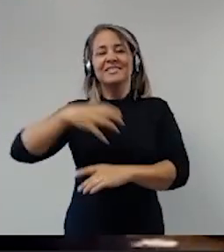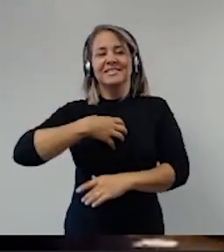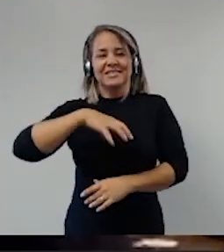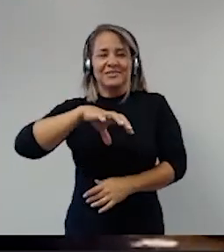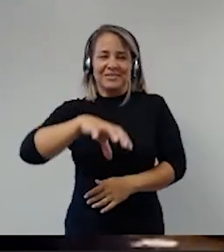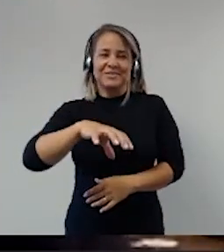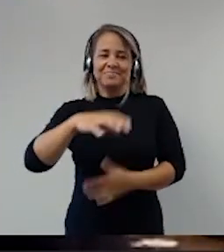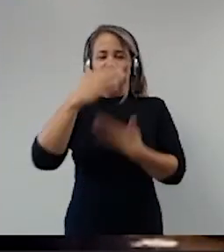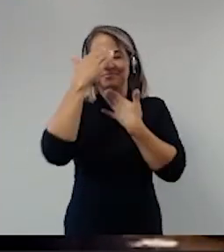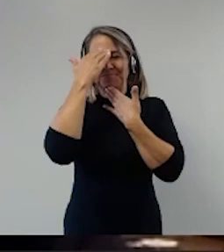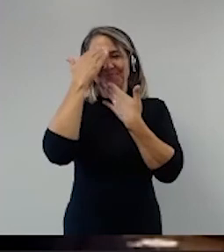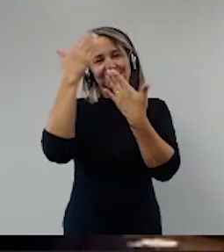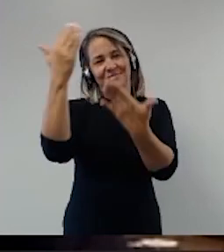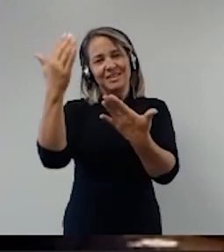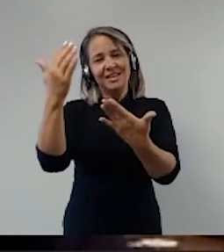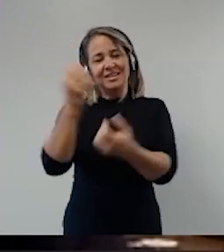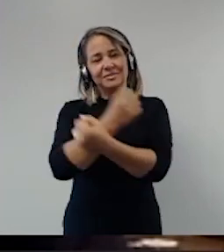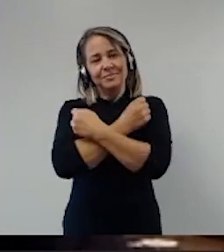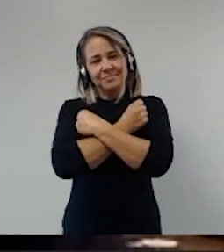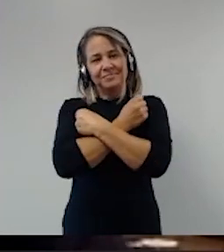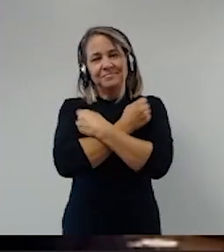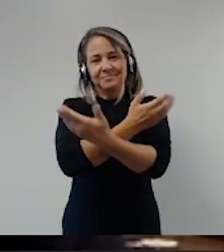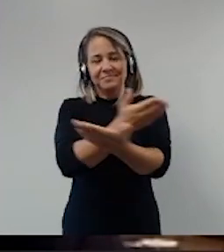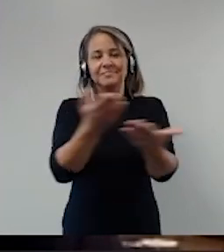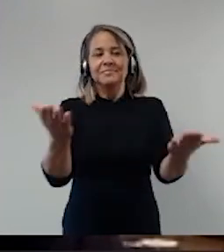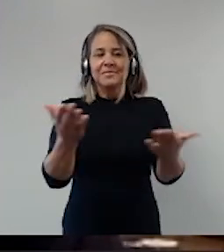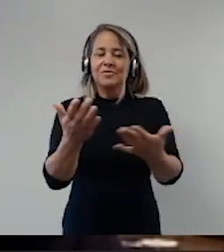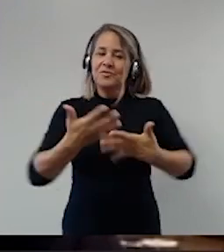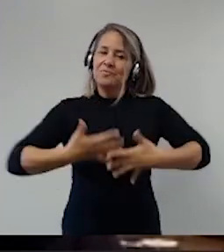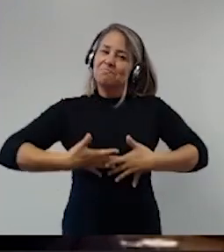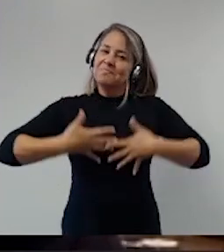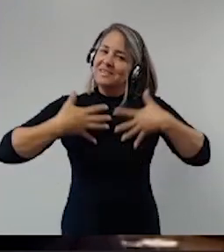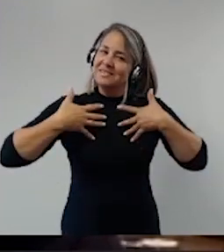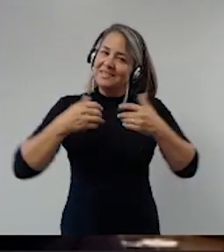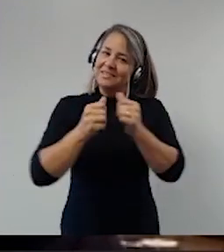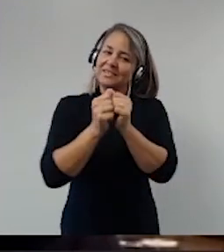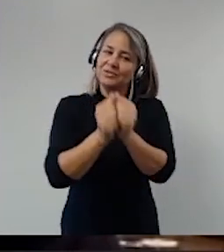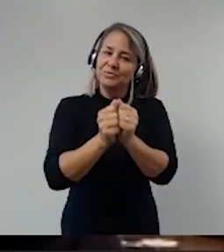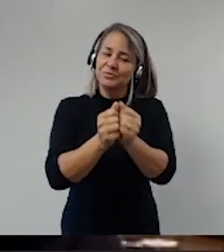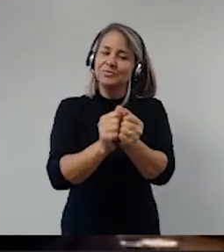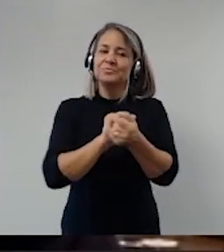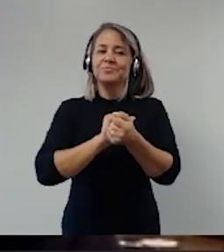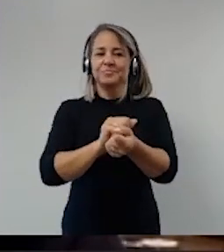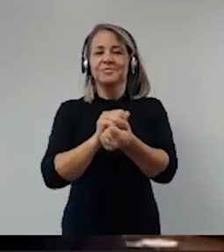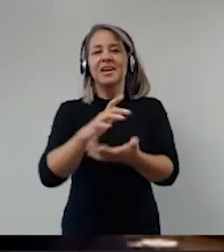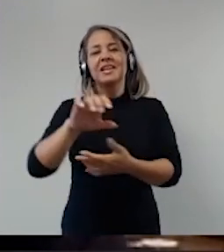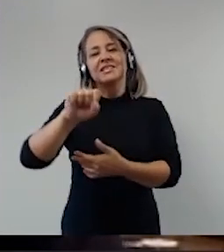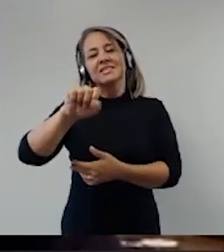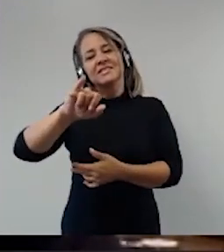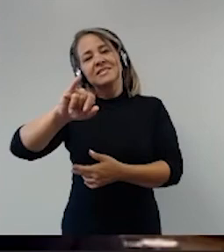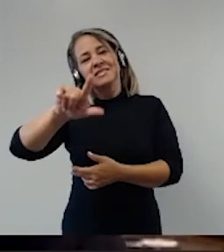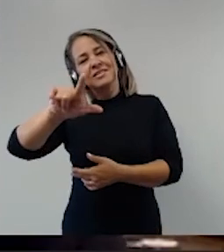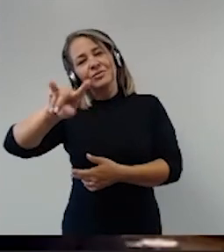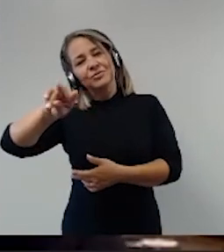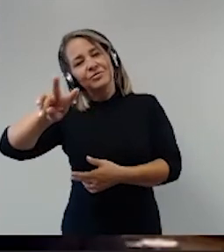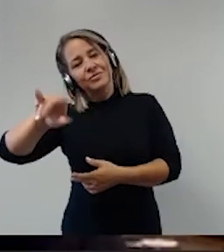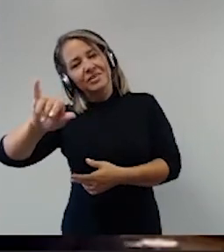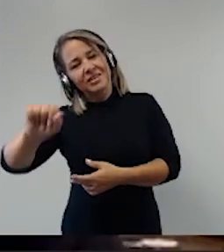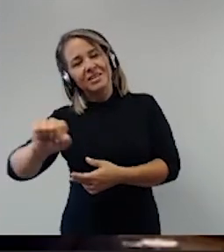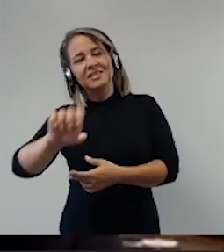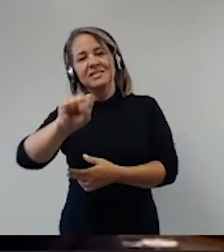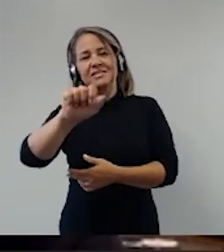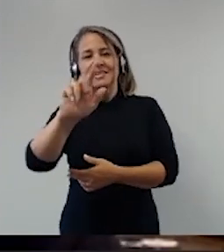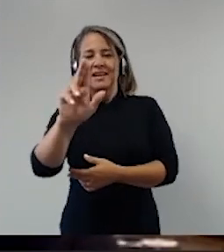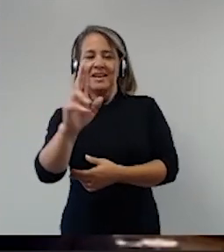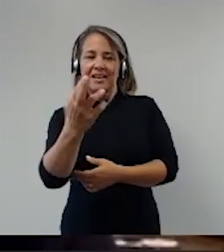Muito obrigado, um grande abraço a todos vocês, foi um prazer enorme estar aqui, grandes amigos, Silvia, Sara, Dionis,